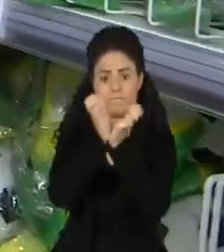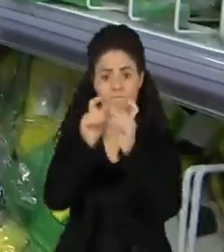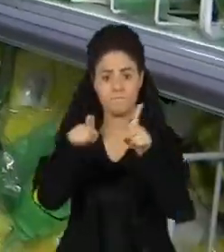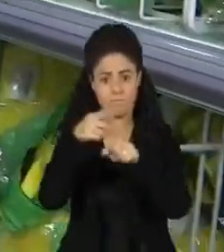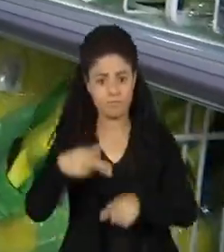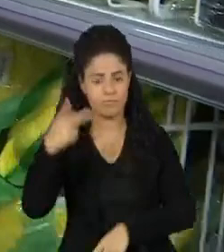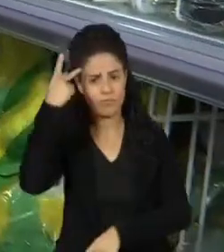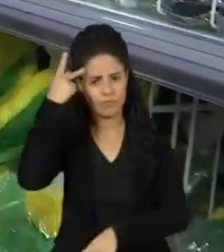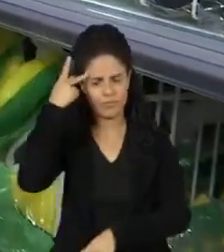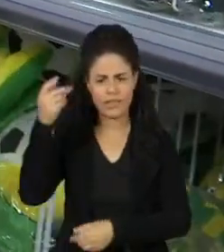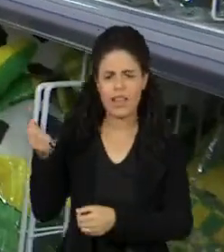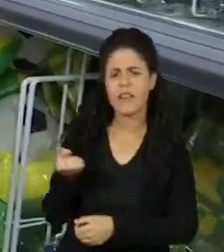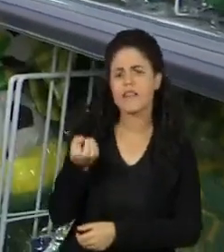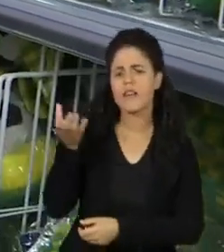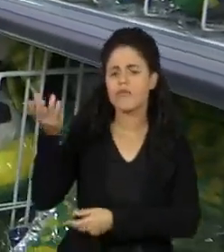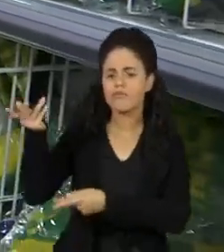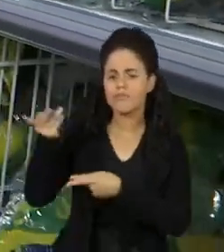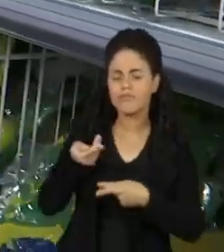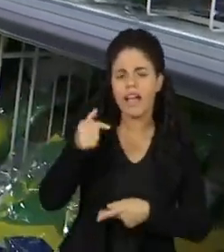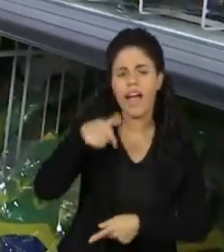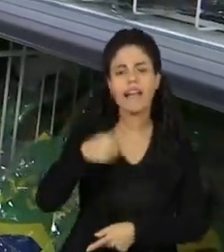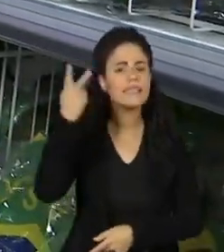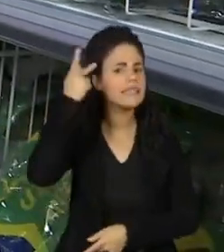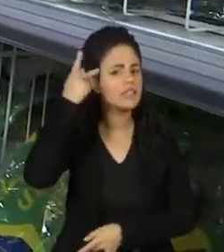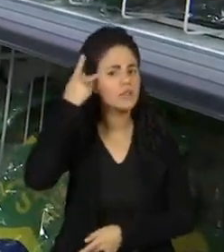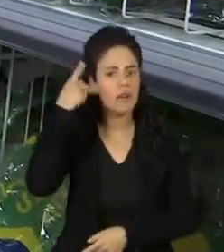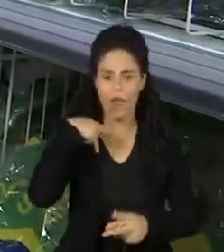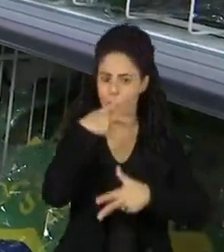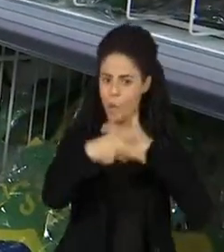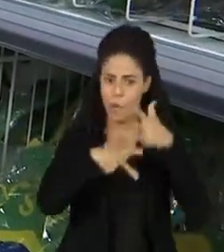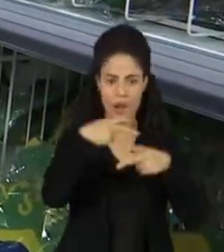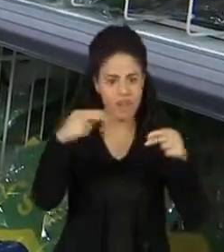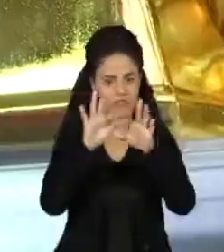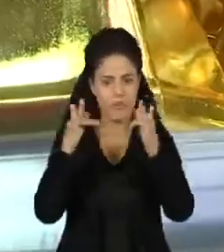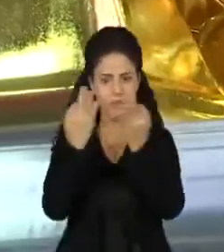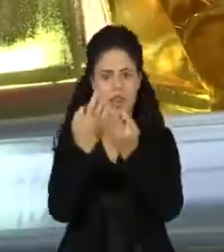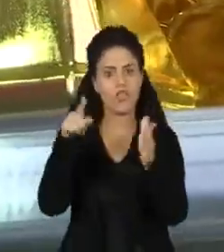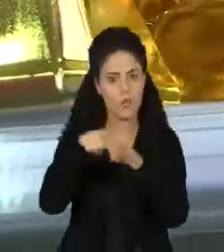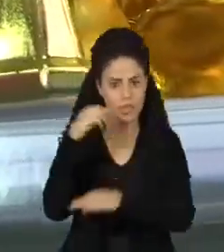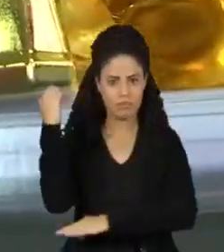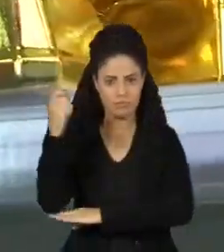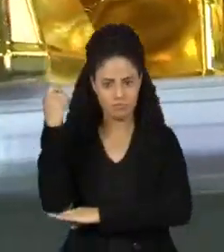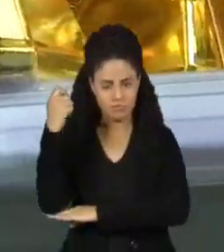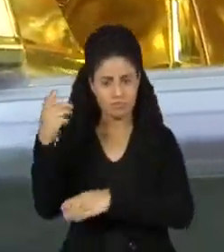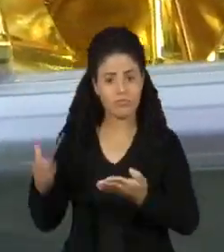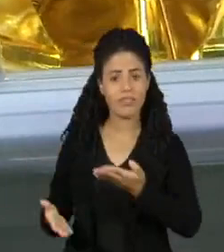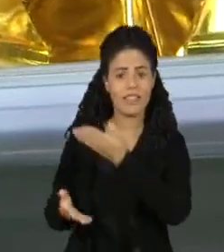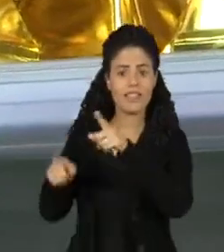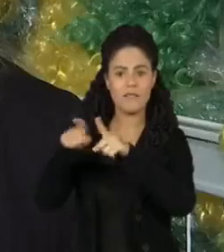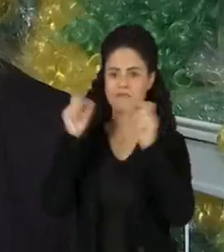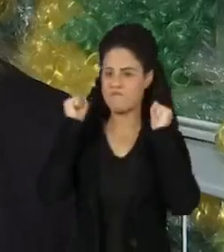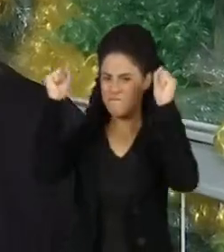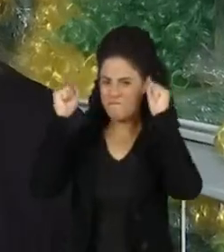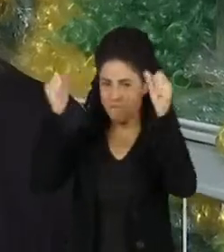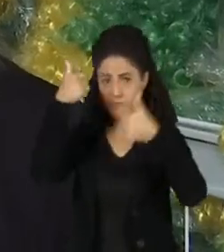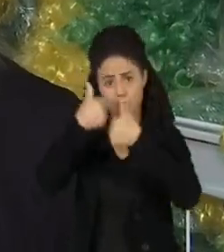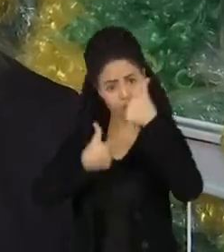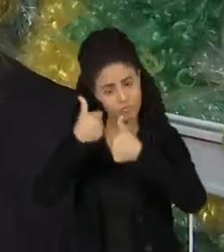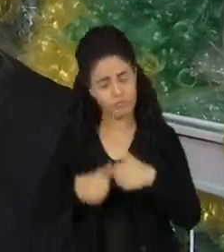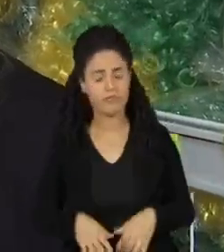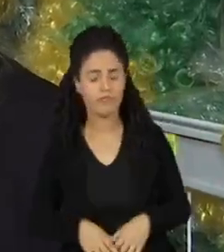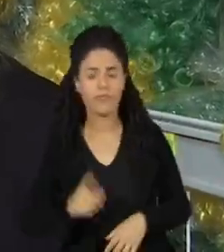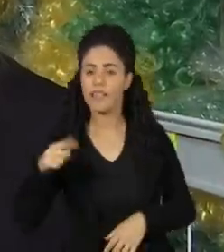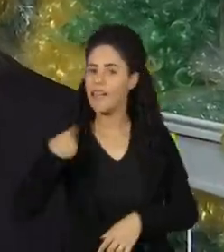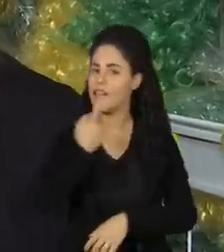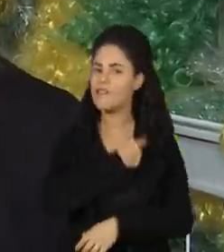vinda São Paulo a menos de um mês do evento para levar presentes para toda a família que vive no Rio Grande do Sul torcer pelo Brasil a gente tem